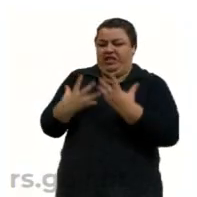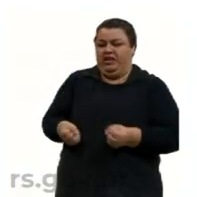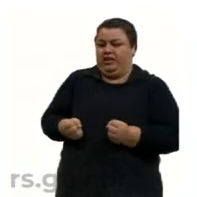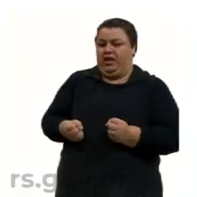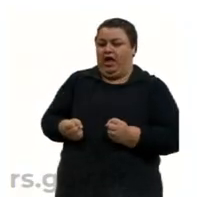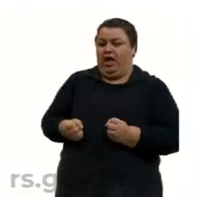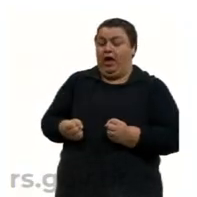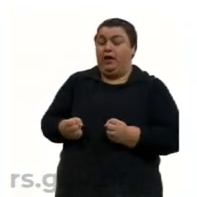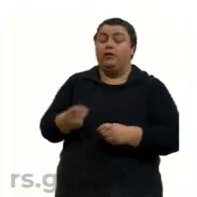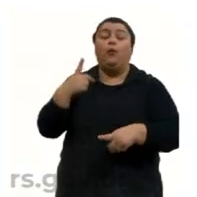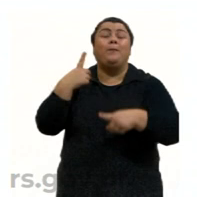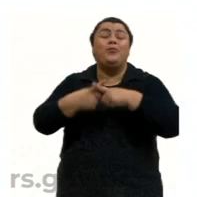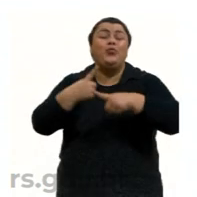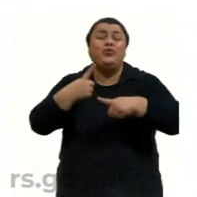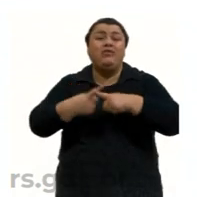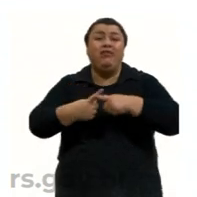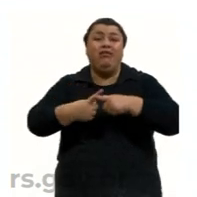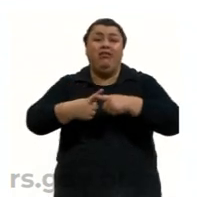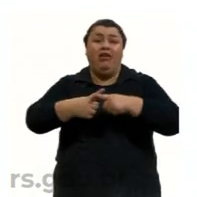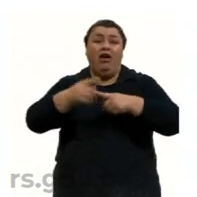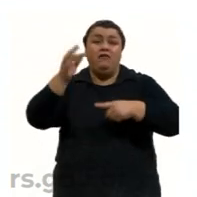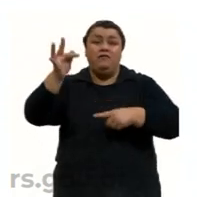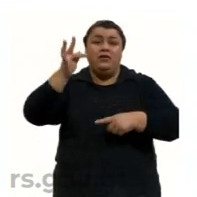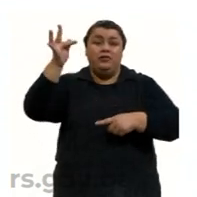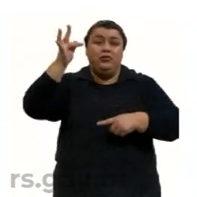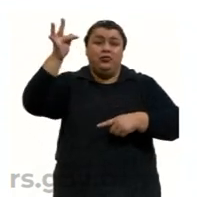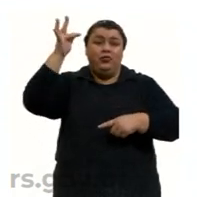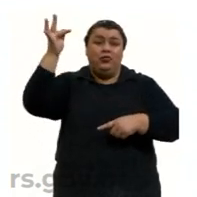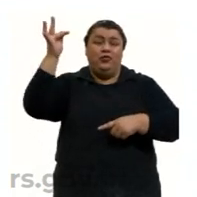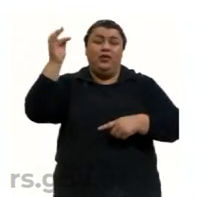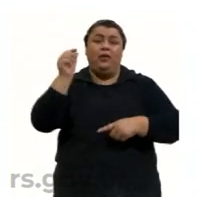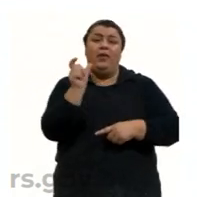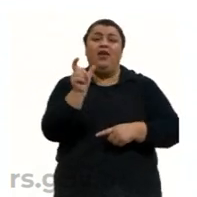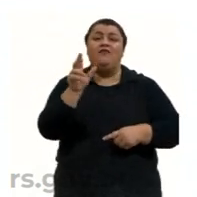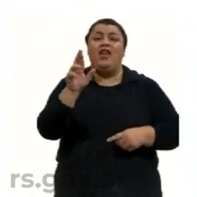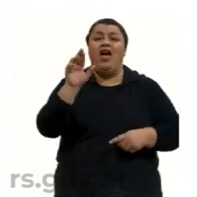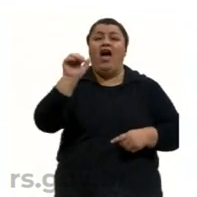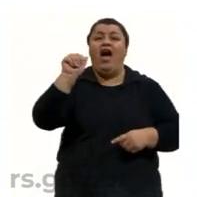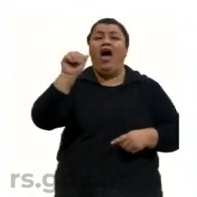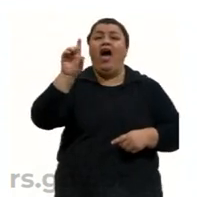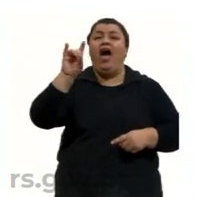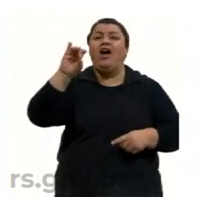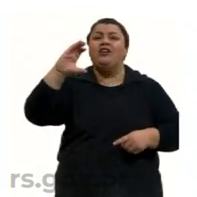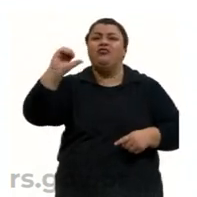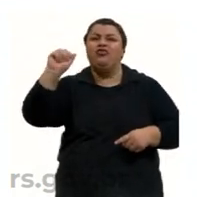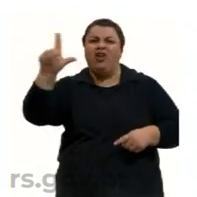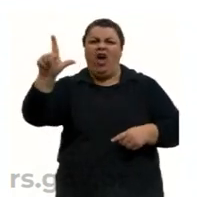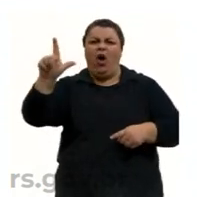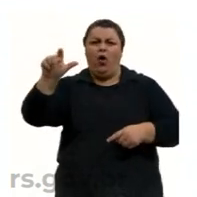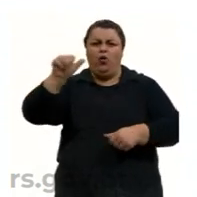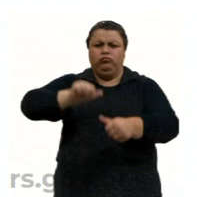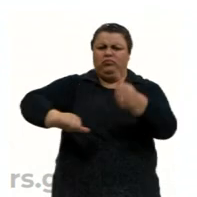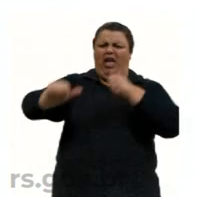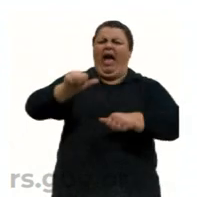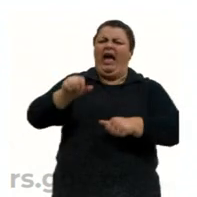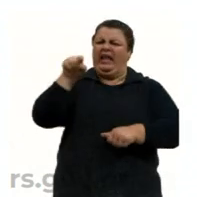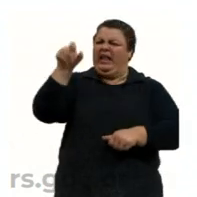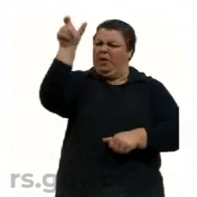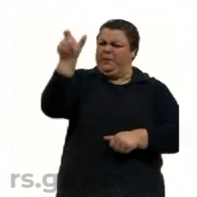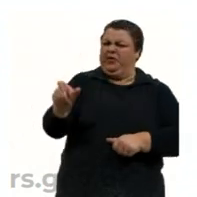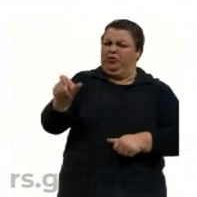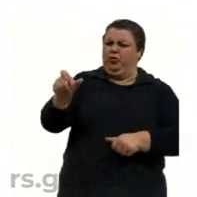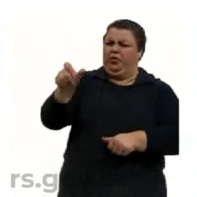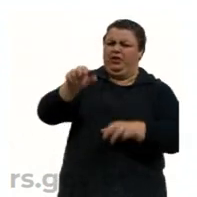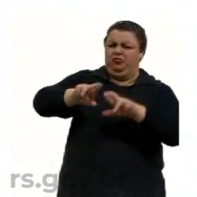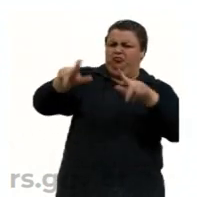Porque que a filosofia radical nós ouvimos isso nossos discursos Ah mas fulano de tal e muito radical Não